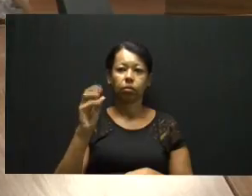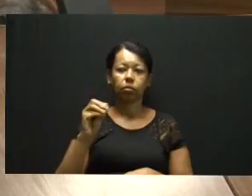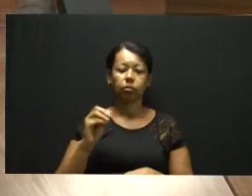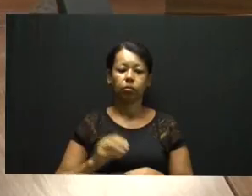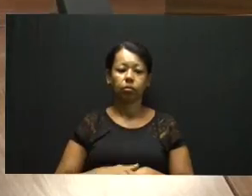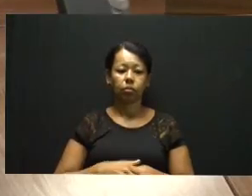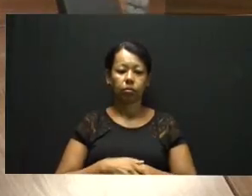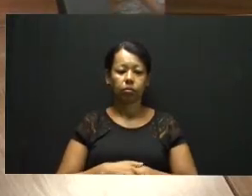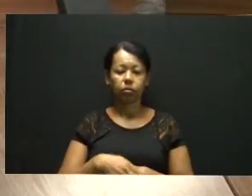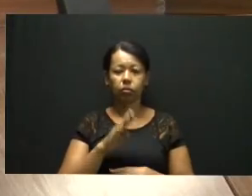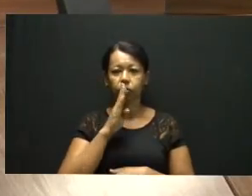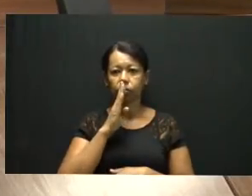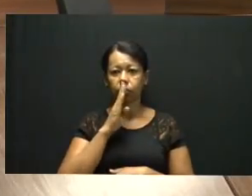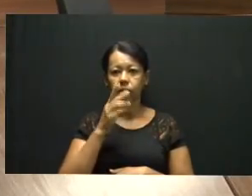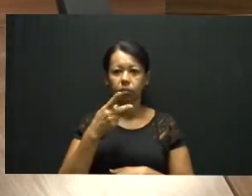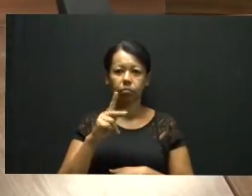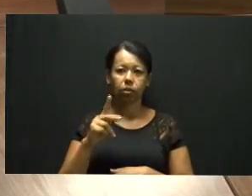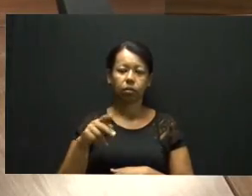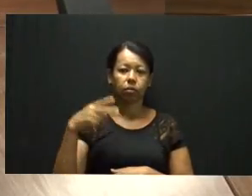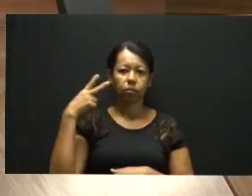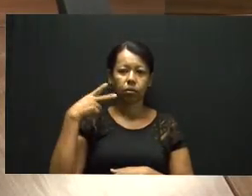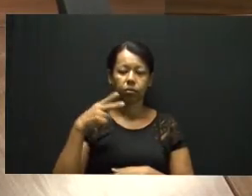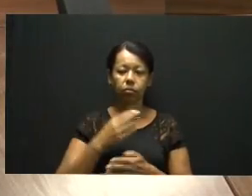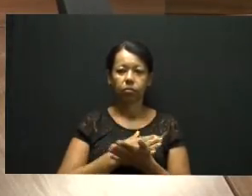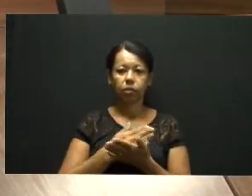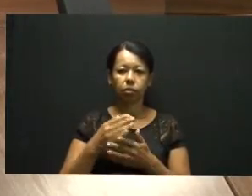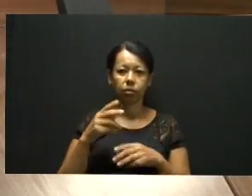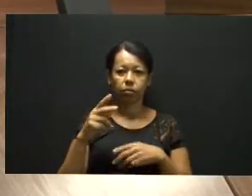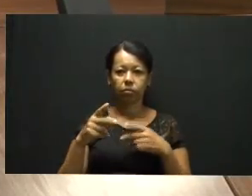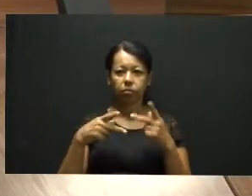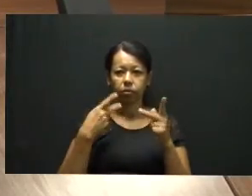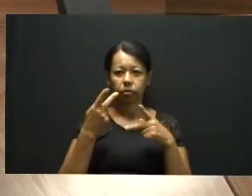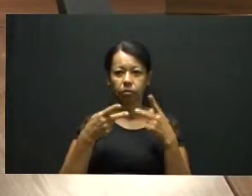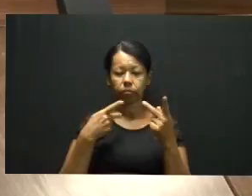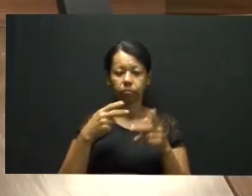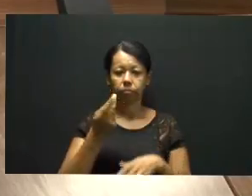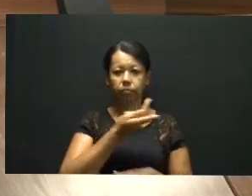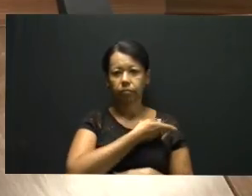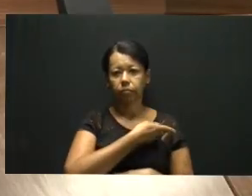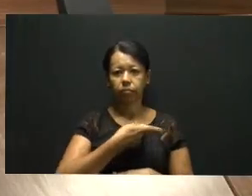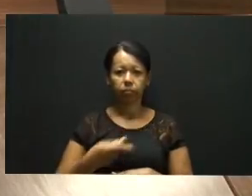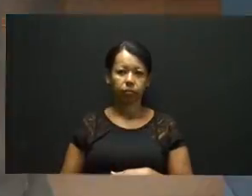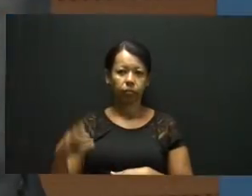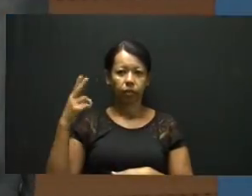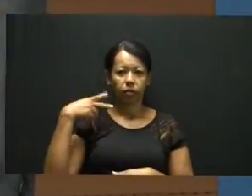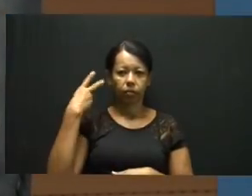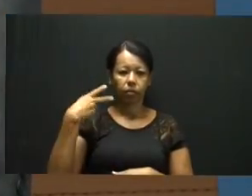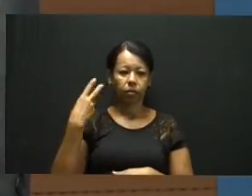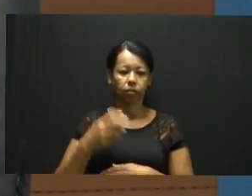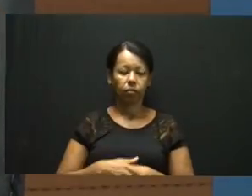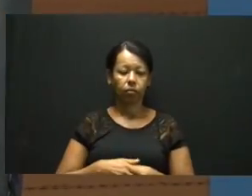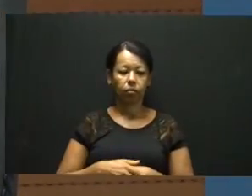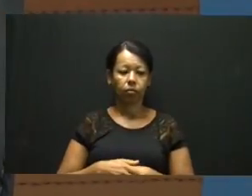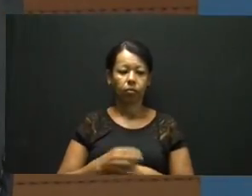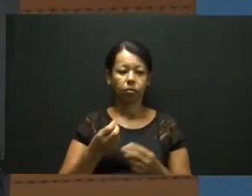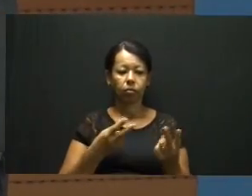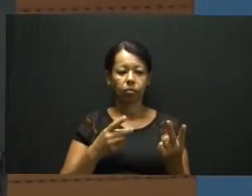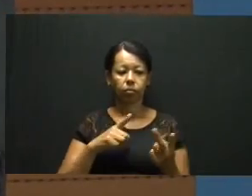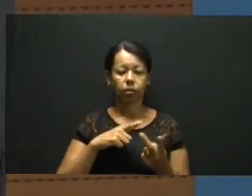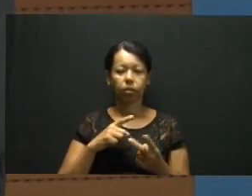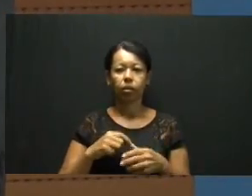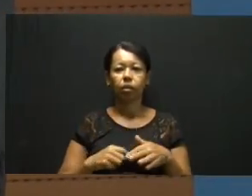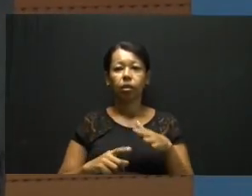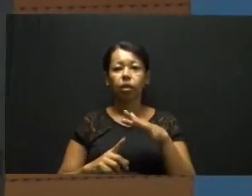Só um minutinho de silêncio para o vereador trabalhar, por favor. Senhor presidente, nobres pares. Conforme matéria do